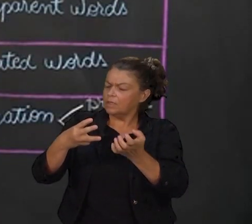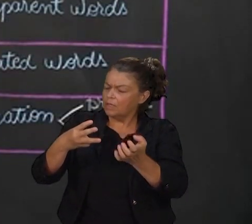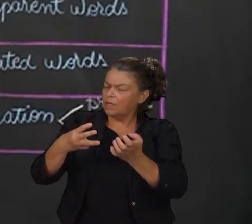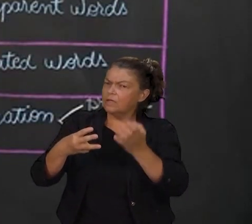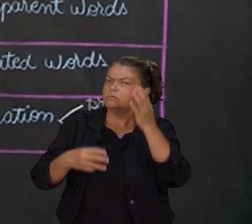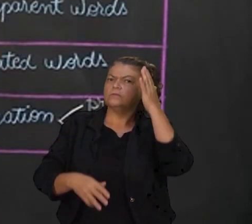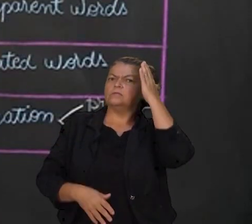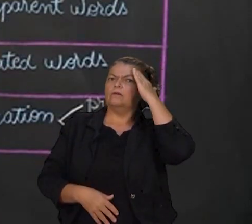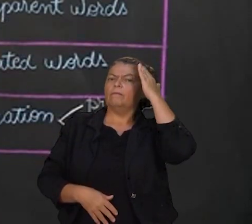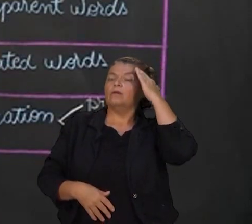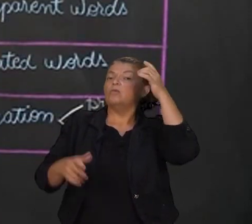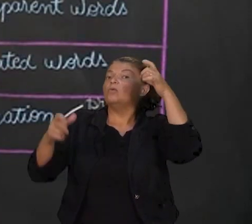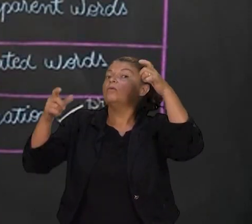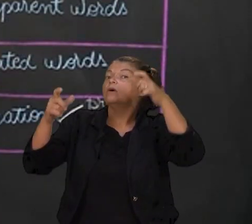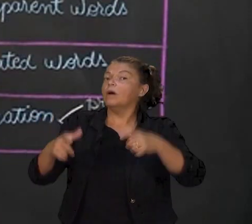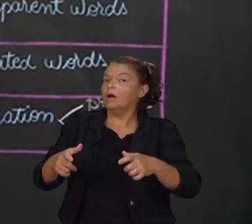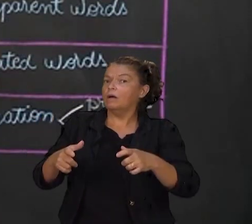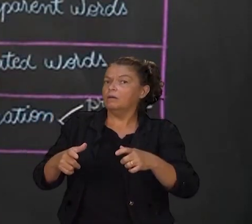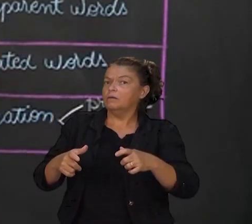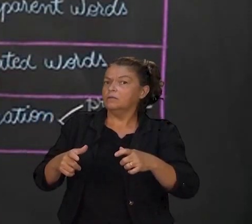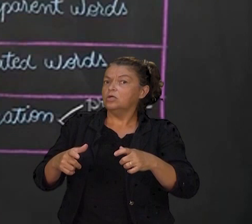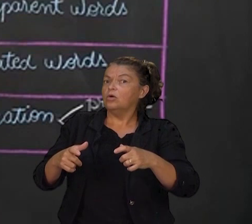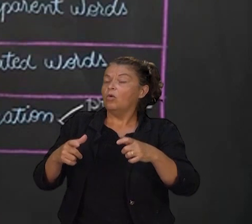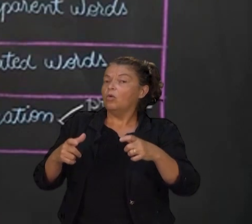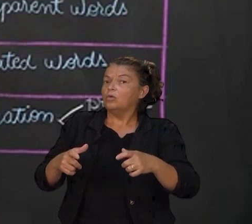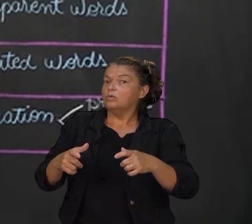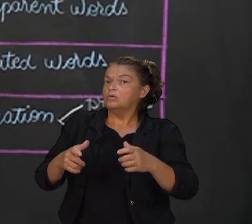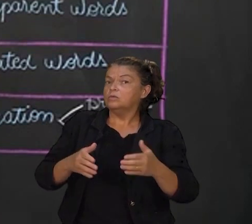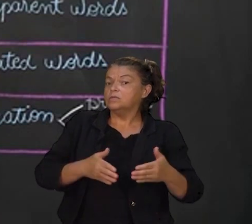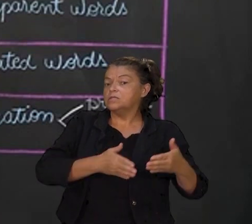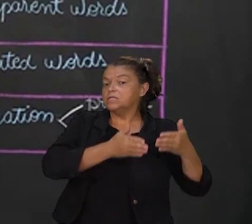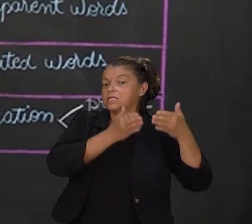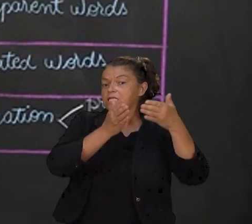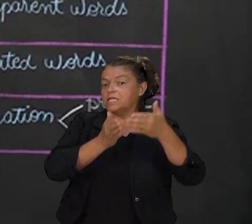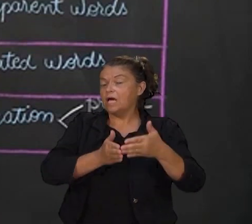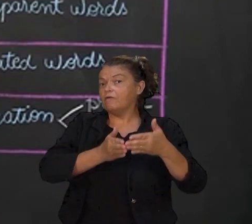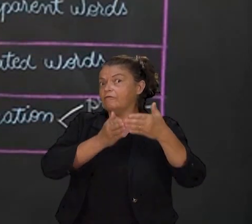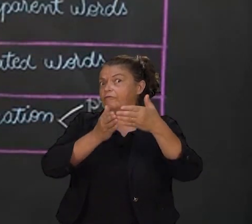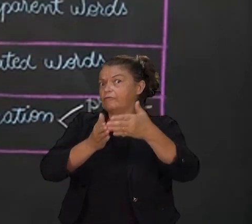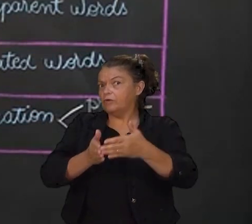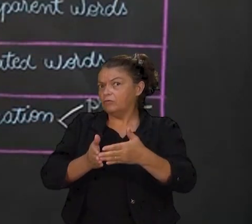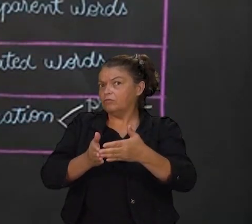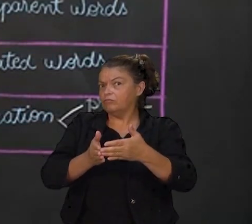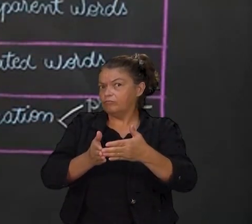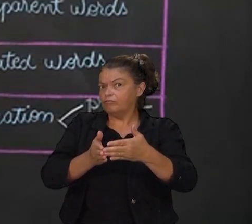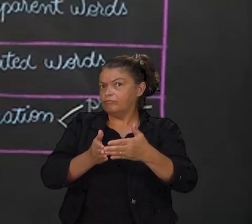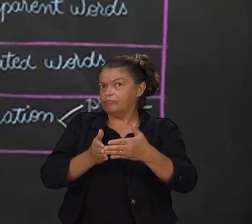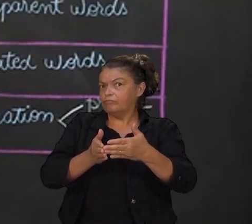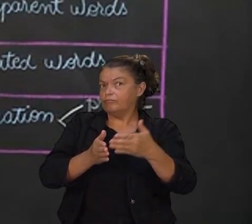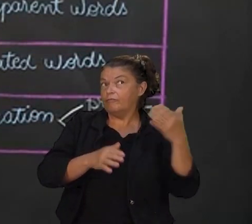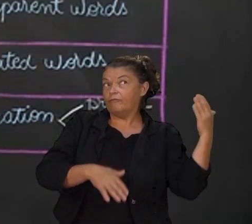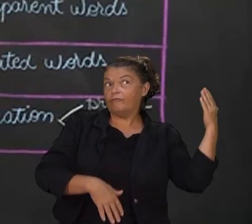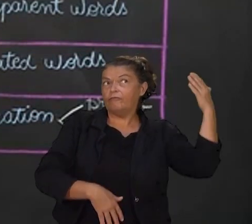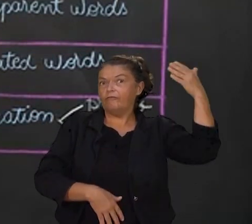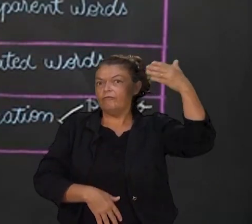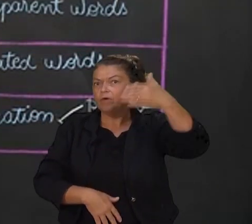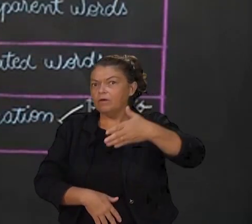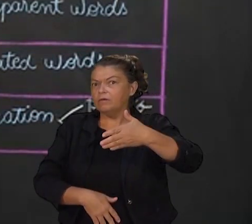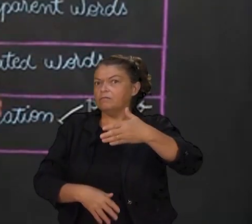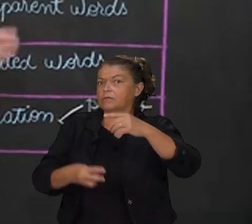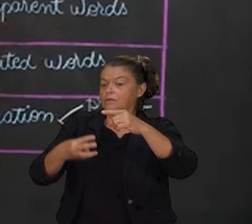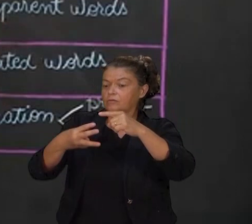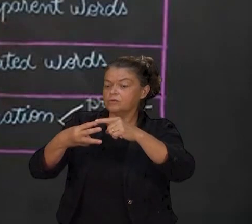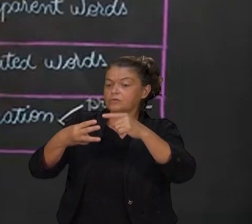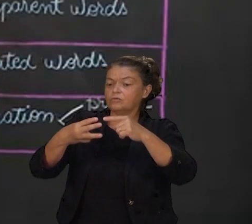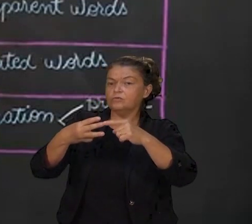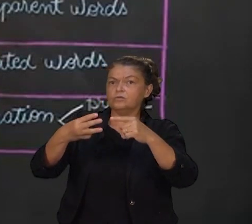preciso saber o lugar de onde esse navio partiu. Então, você vem com seus objetivos em